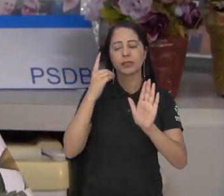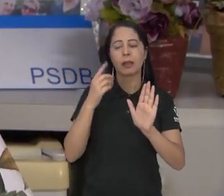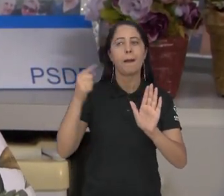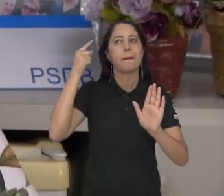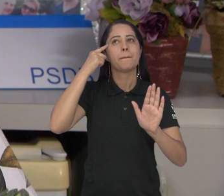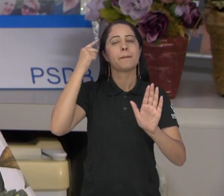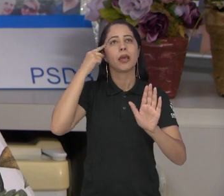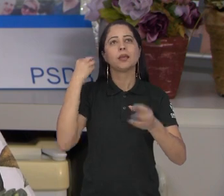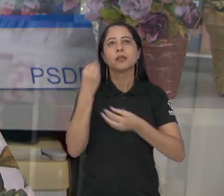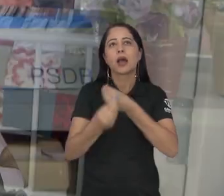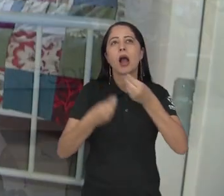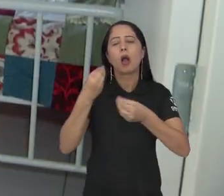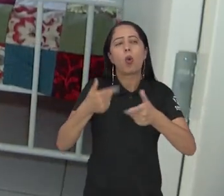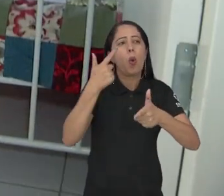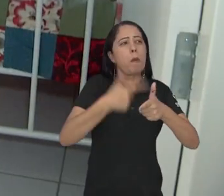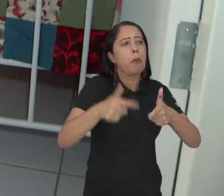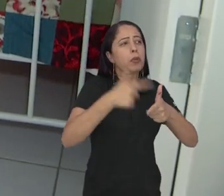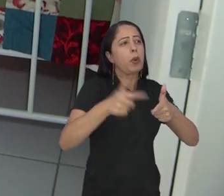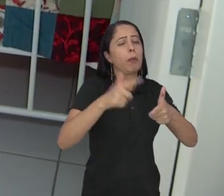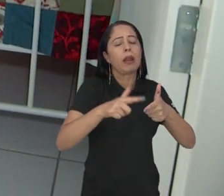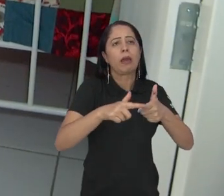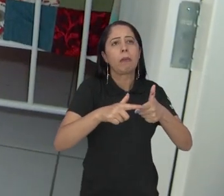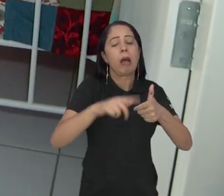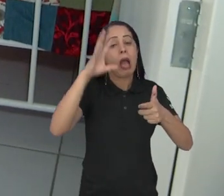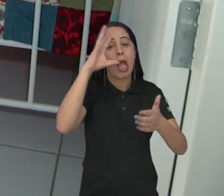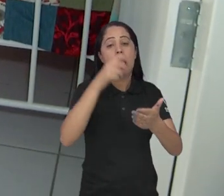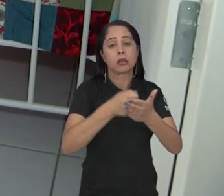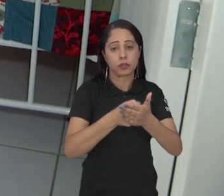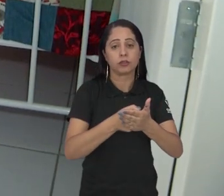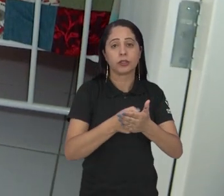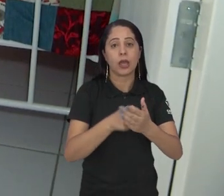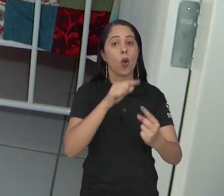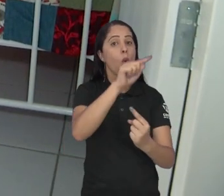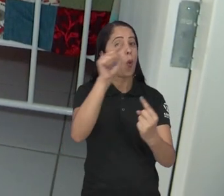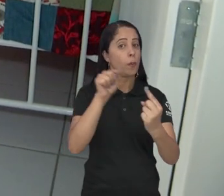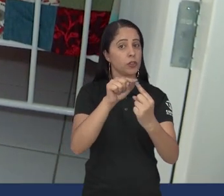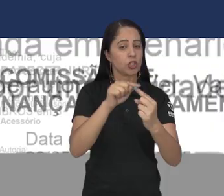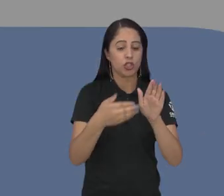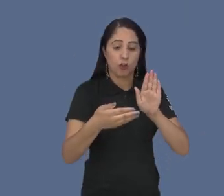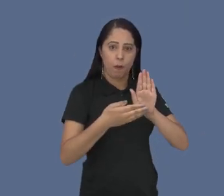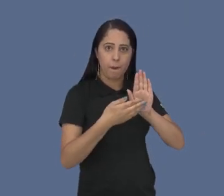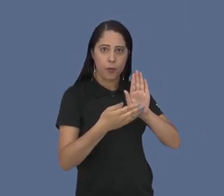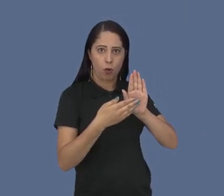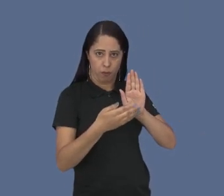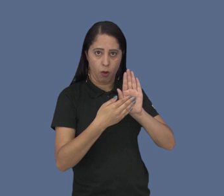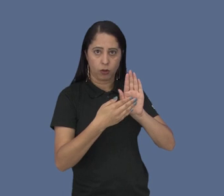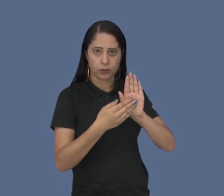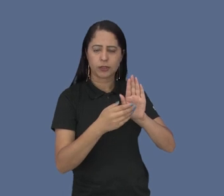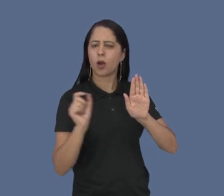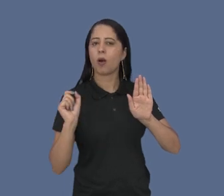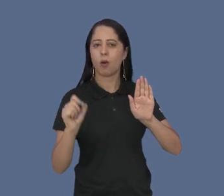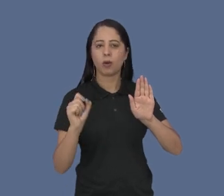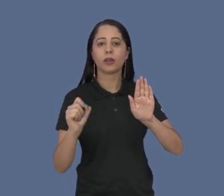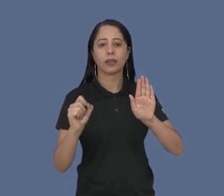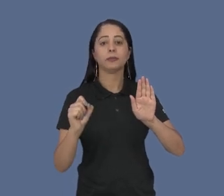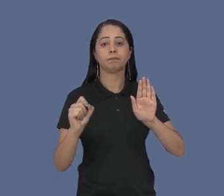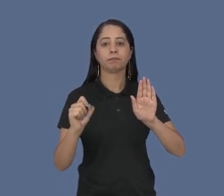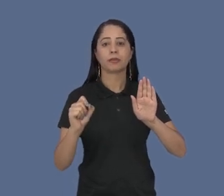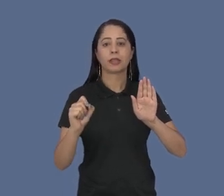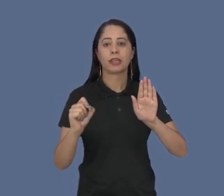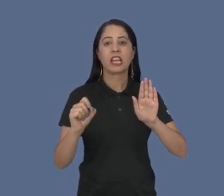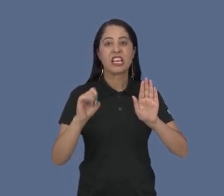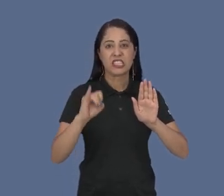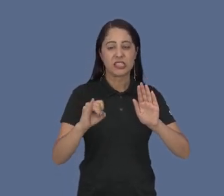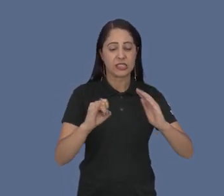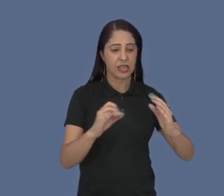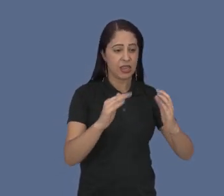busca resolver uma questão sobre as vagas em casas de repouso para idosos o objetivo da proposta segundo a